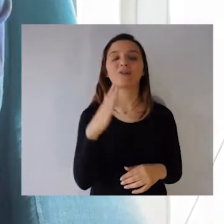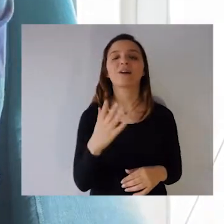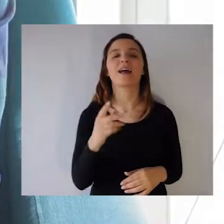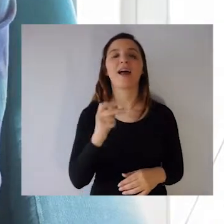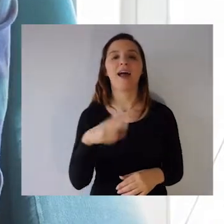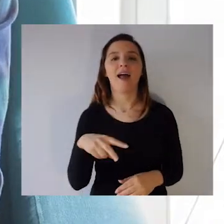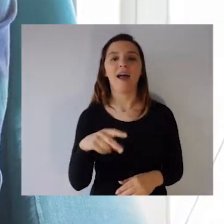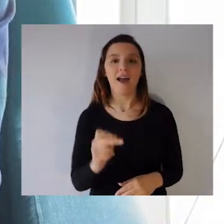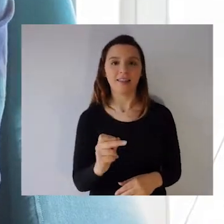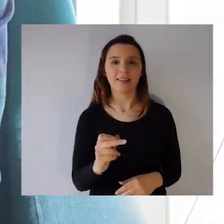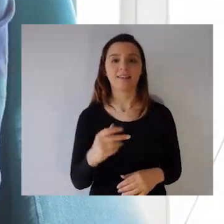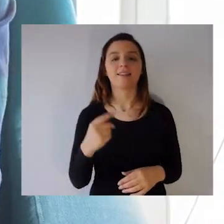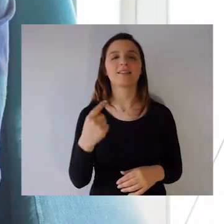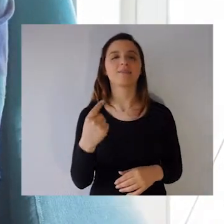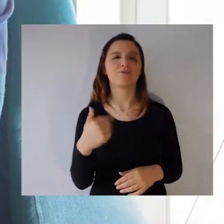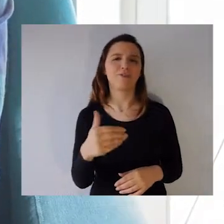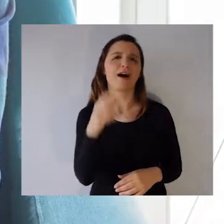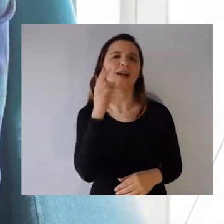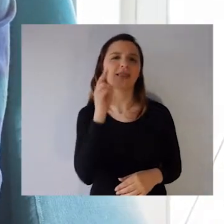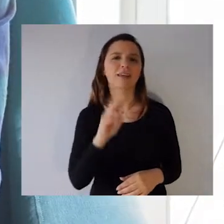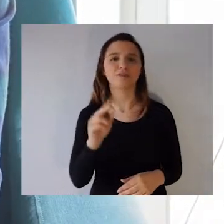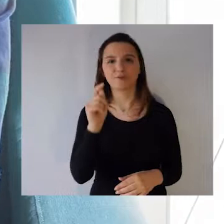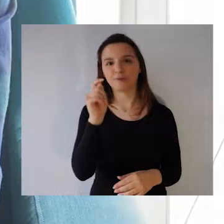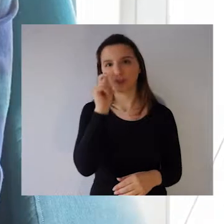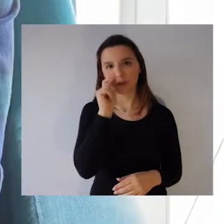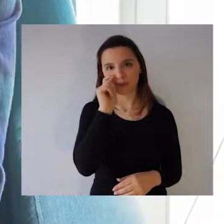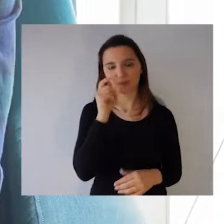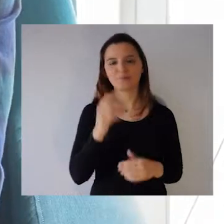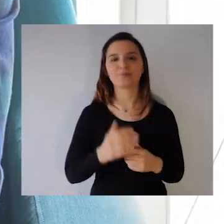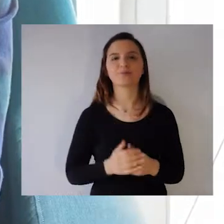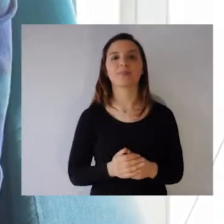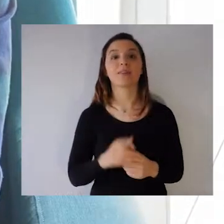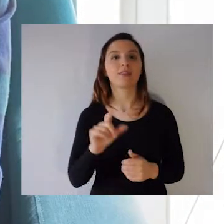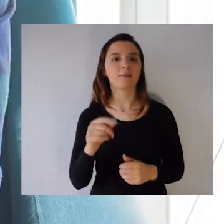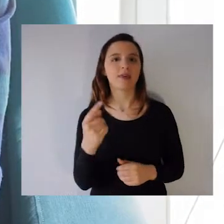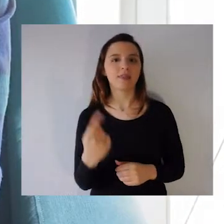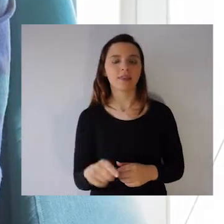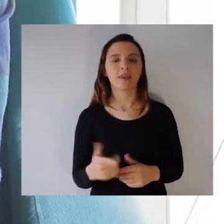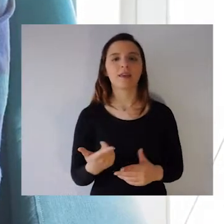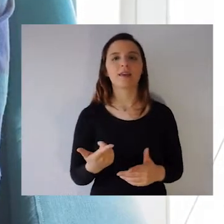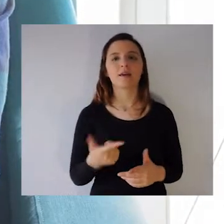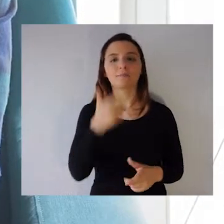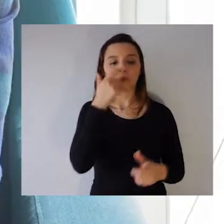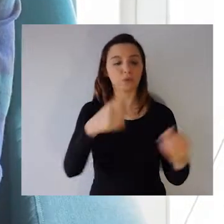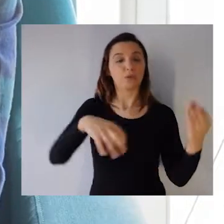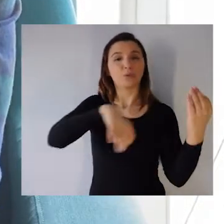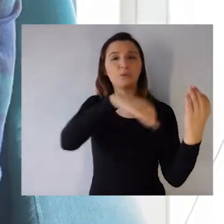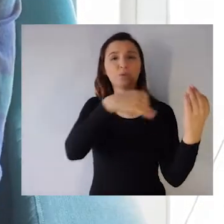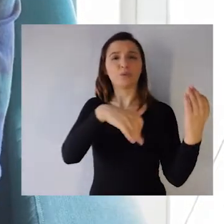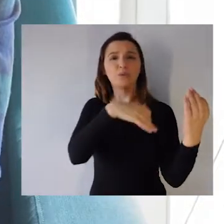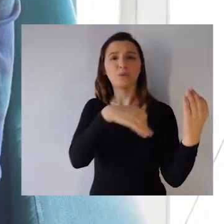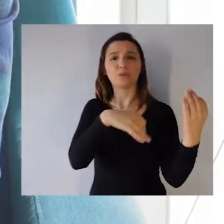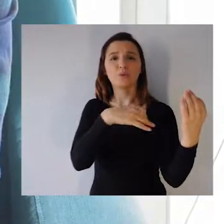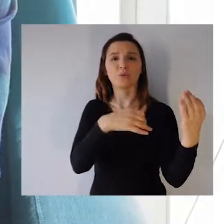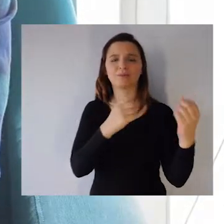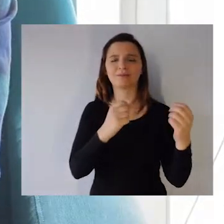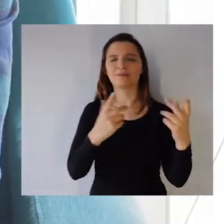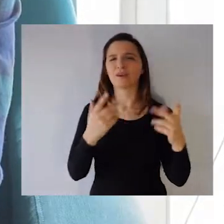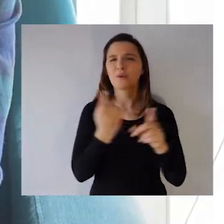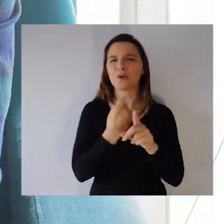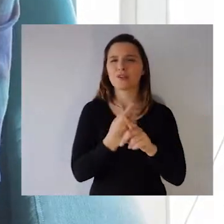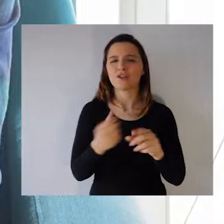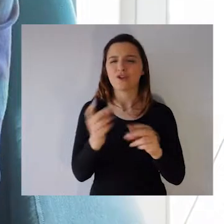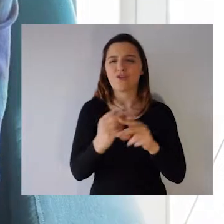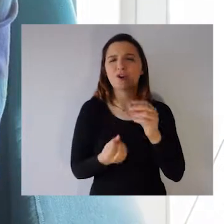cultural Ana Celeste Ferreira, que nos leu Fernando Pessoa. Vamos ter também um dos violetistas mais inovadores da